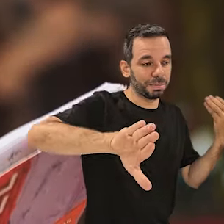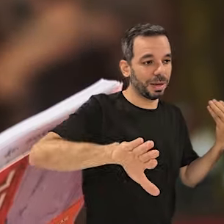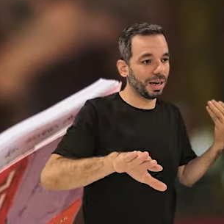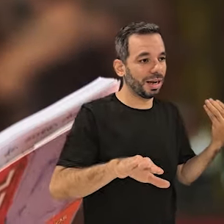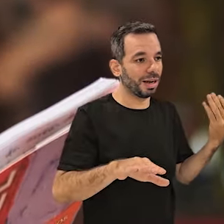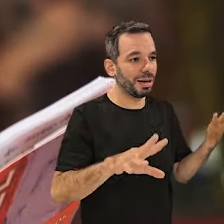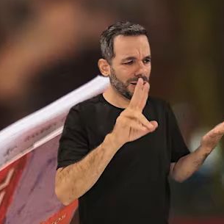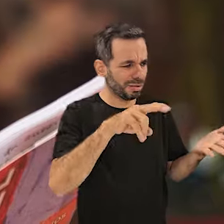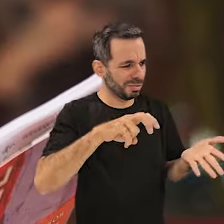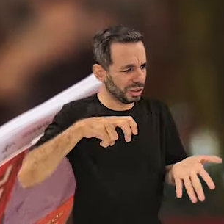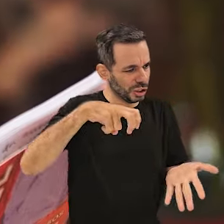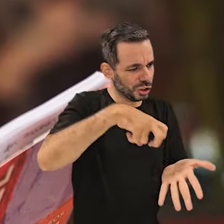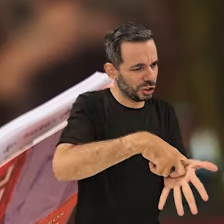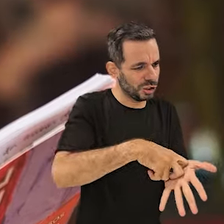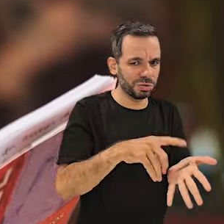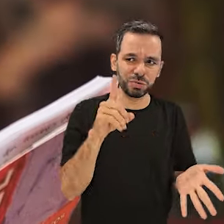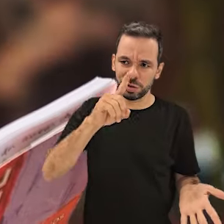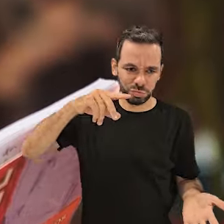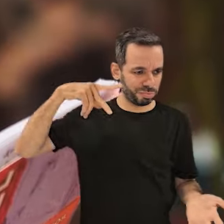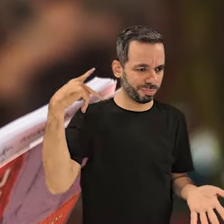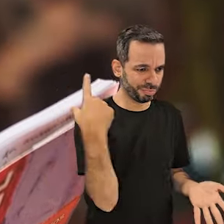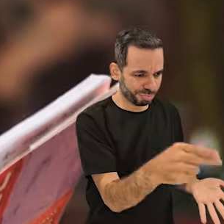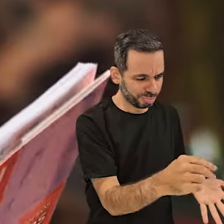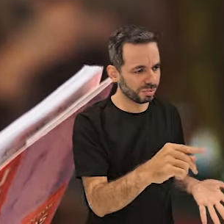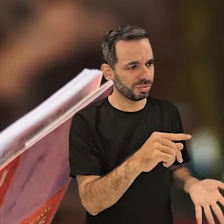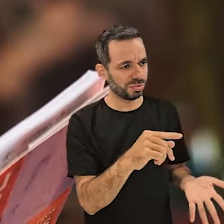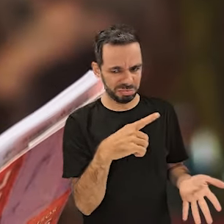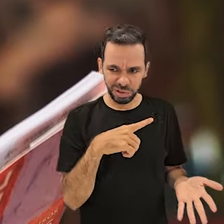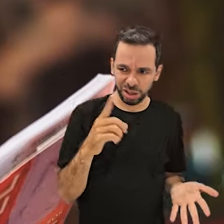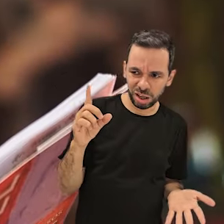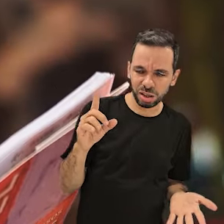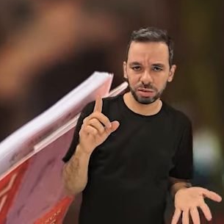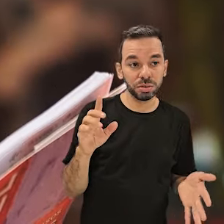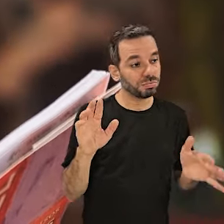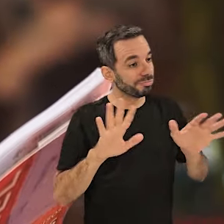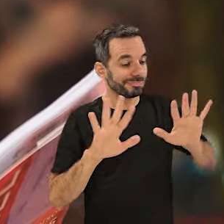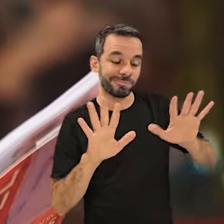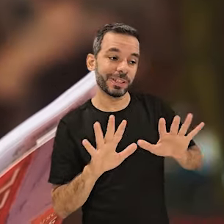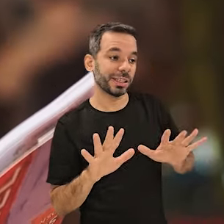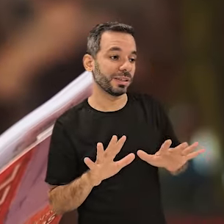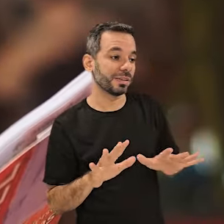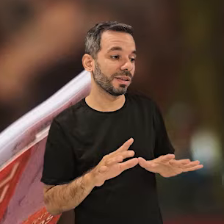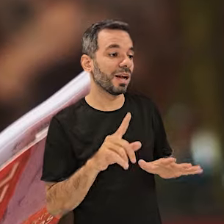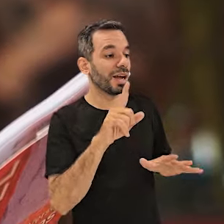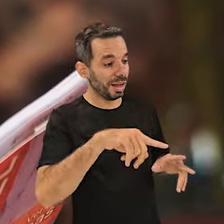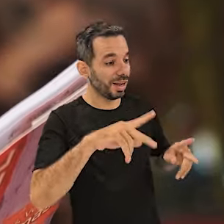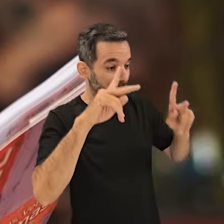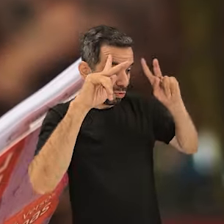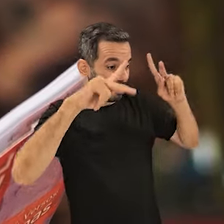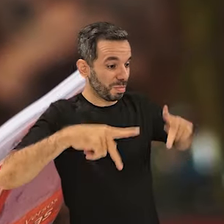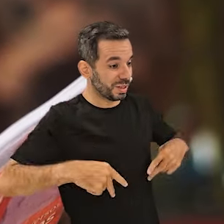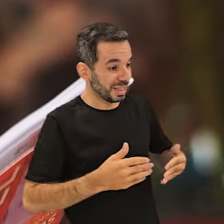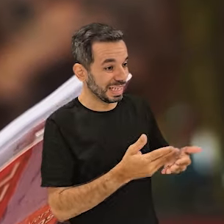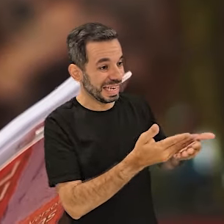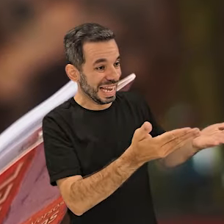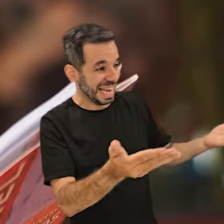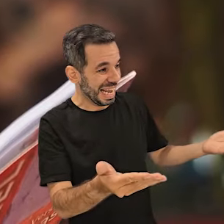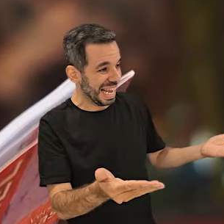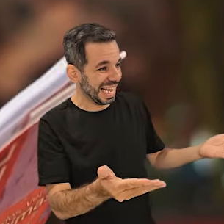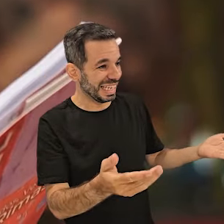Punição divina? Não. Apenas o reflexo deplorável da moral humana que decorre de como trata os